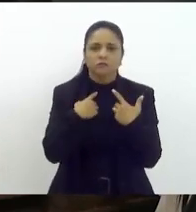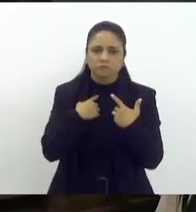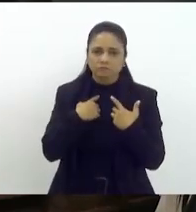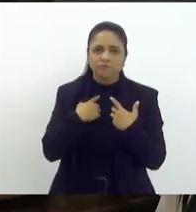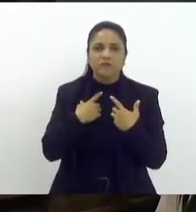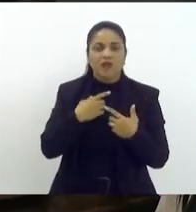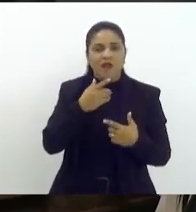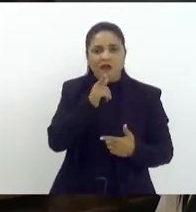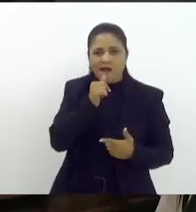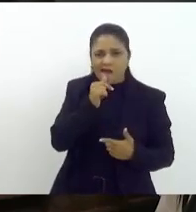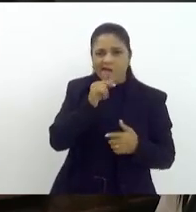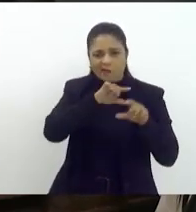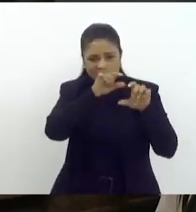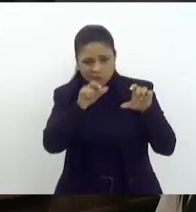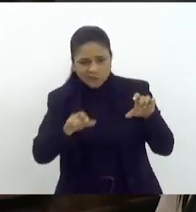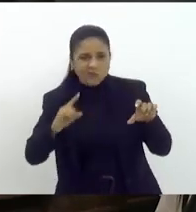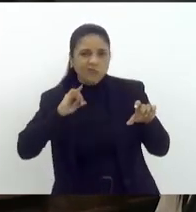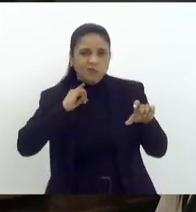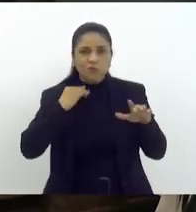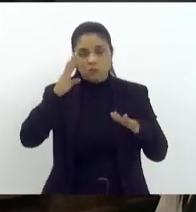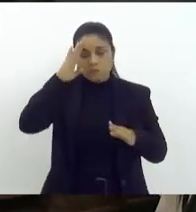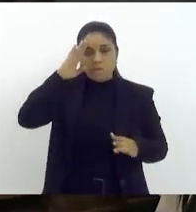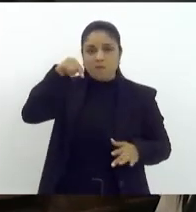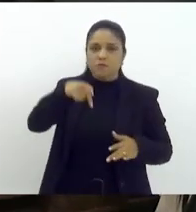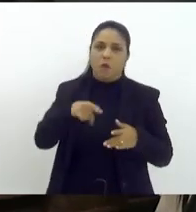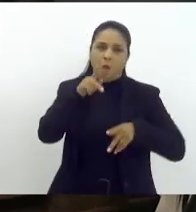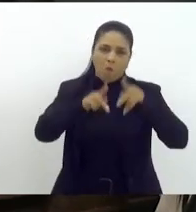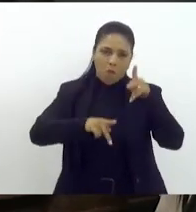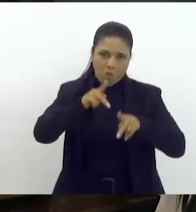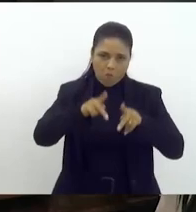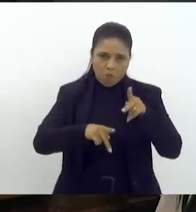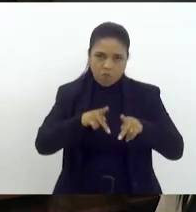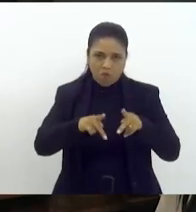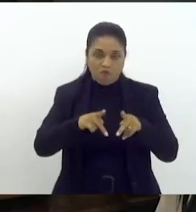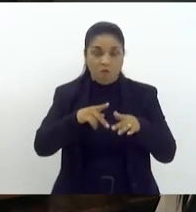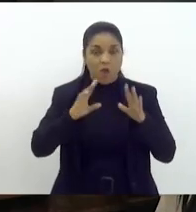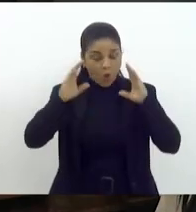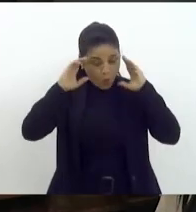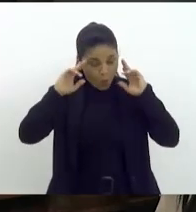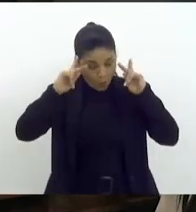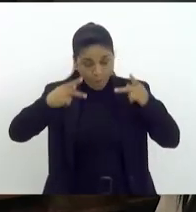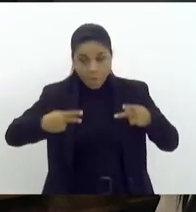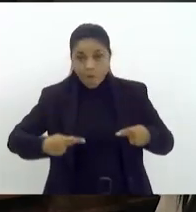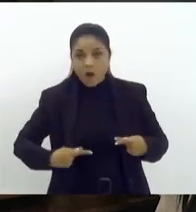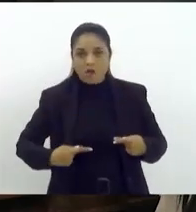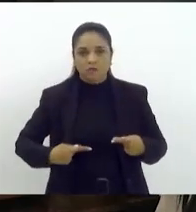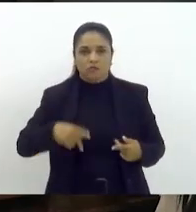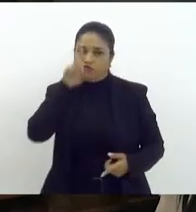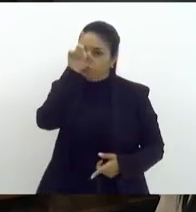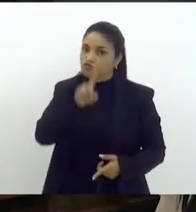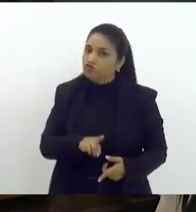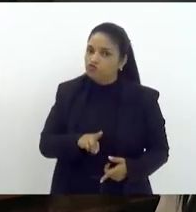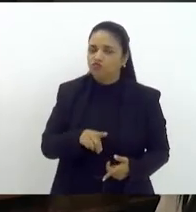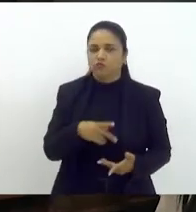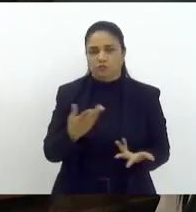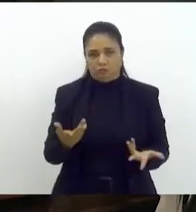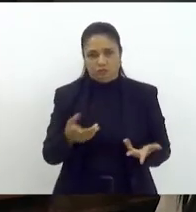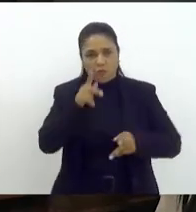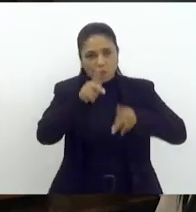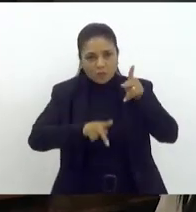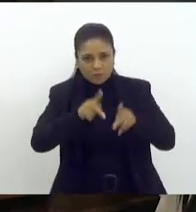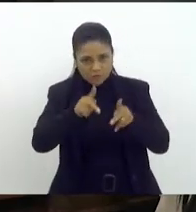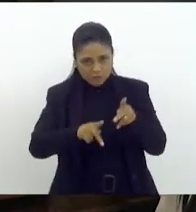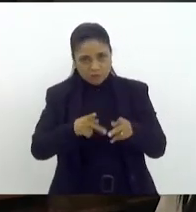prioridade para todo ser humano é uma questão humanitária direito à água e ao esgoto Deputado pobel Presidente